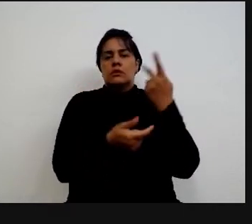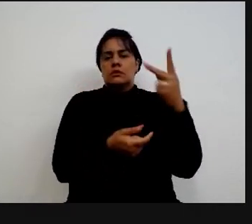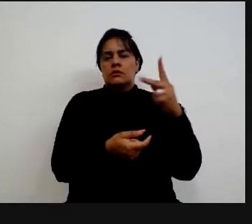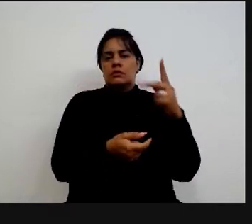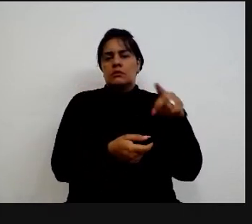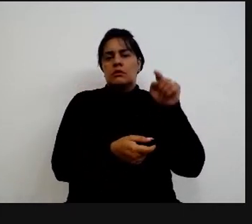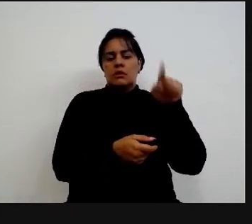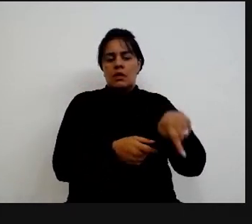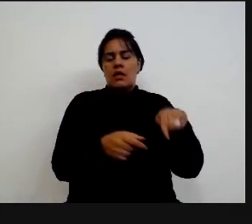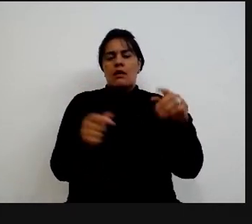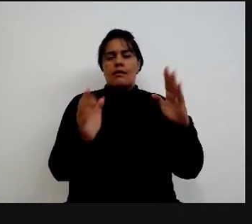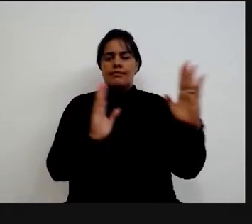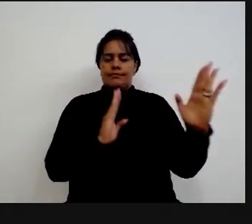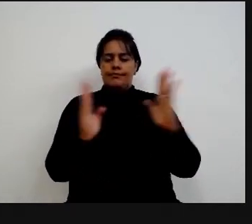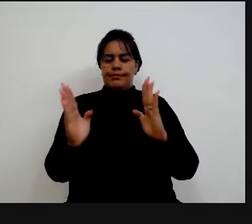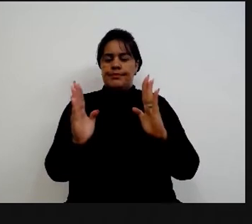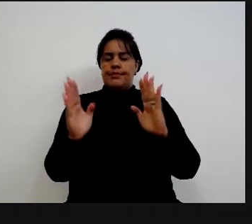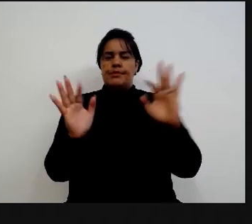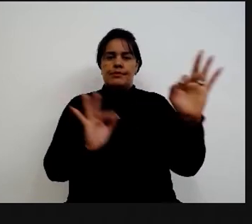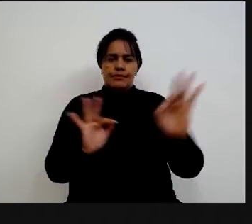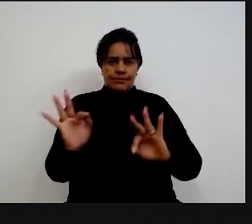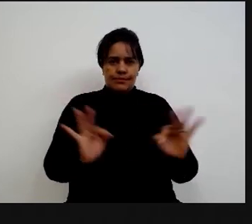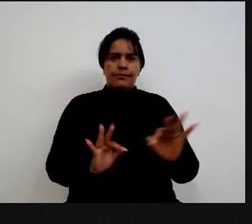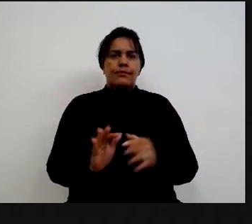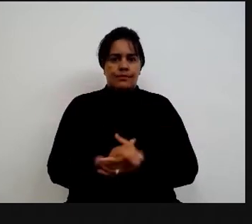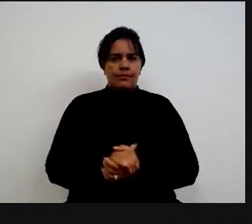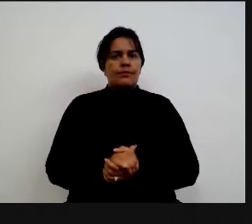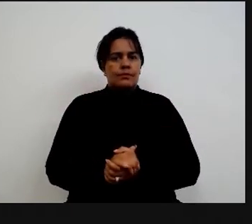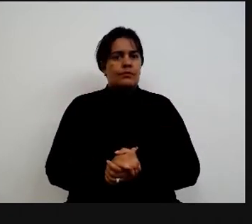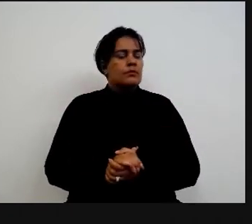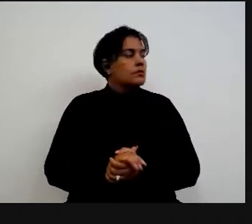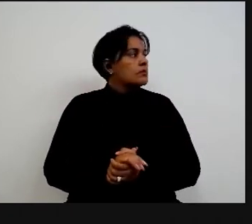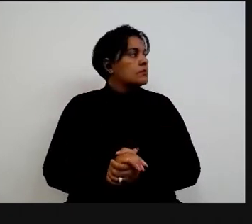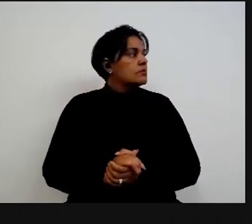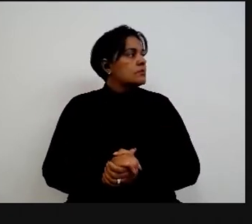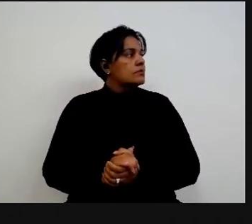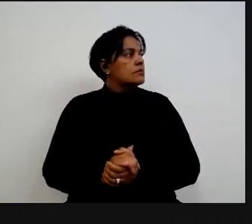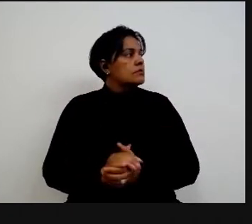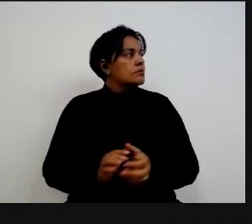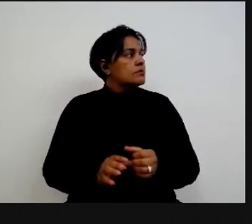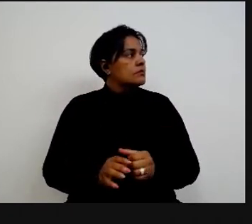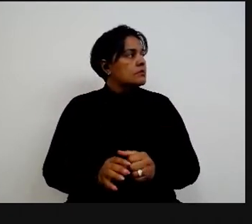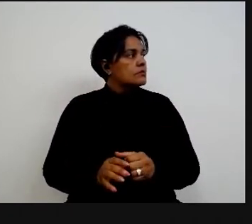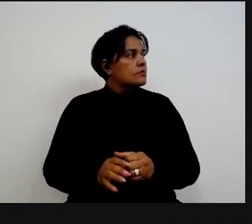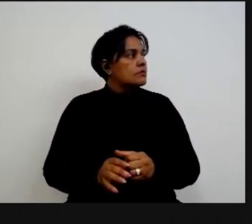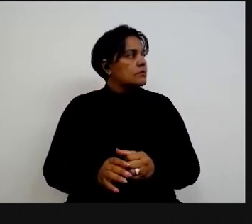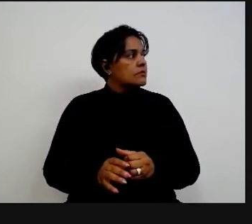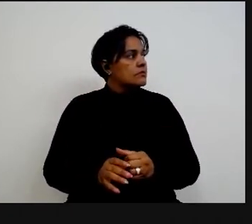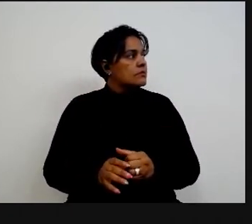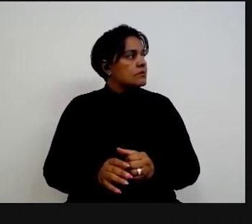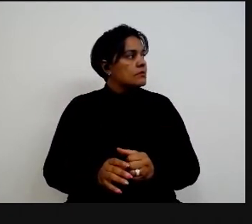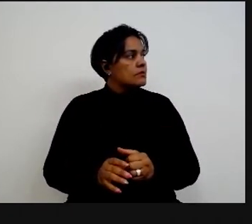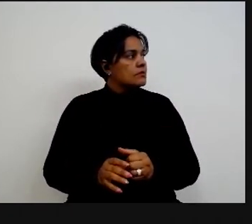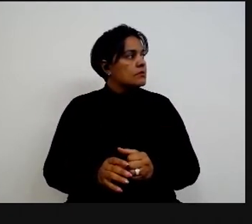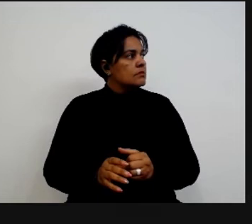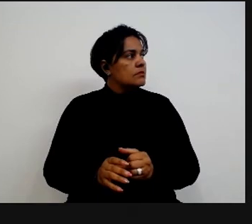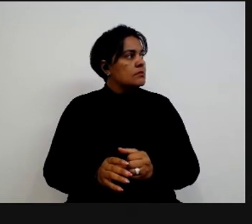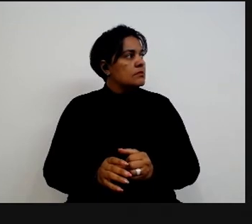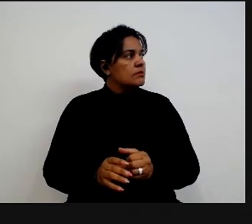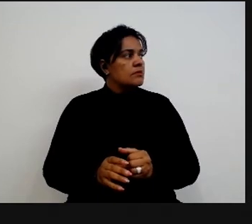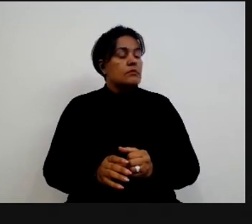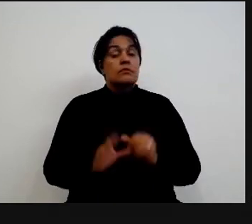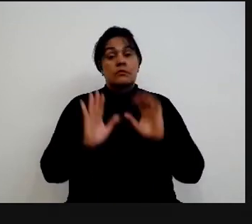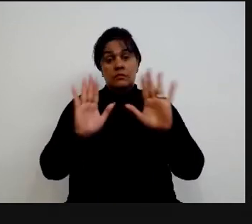dentro, nessa parte de planejamento do curso também. Lá a gente tem um pouco de diferença, como eu falei para vocês, nós não somos